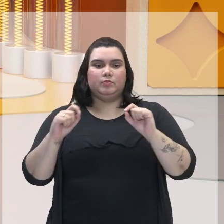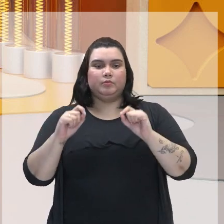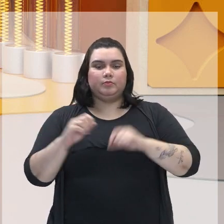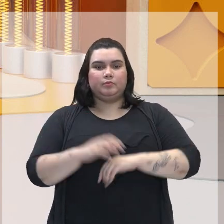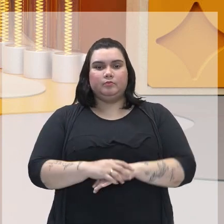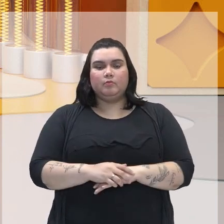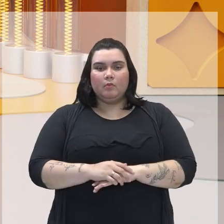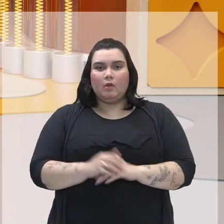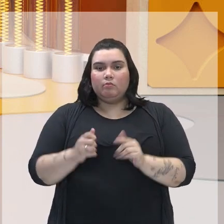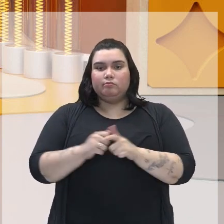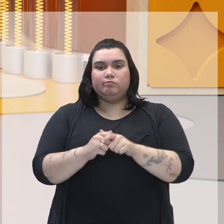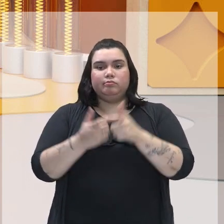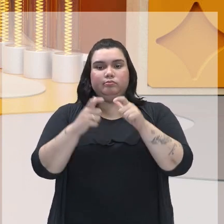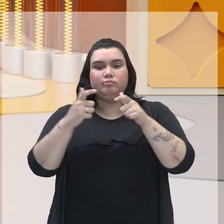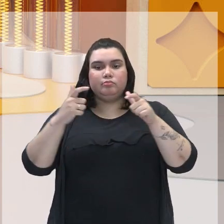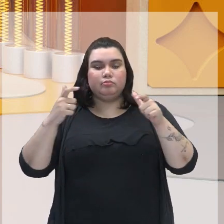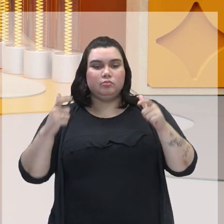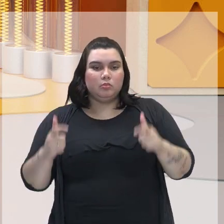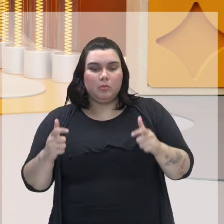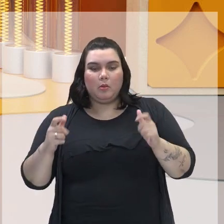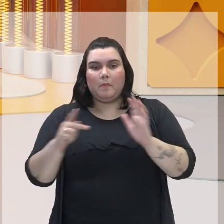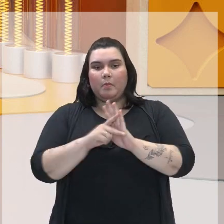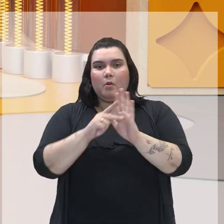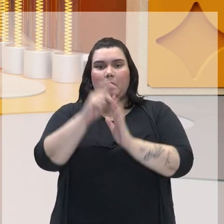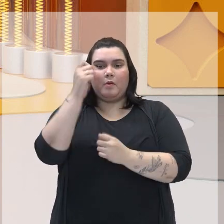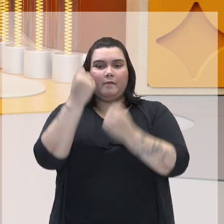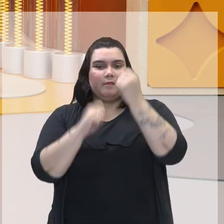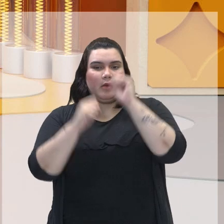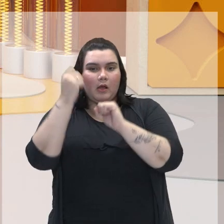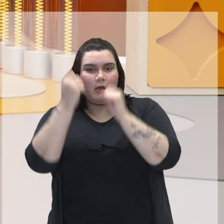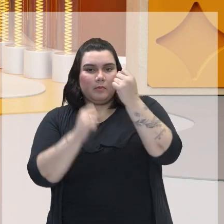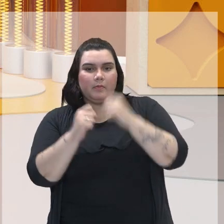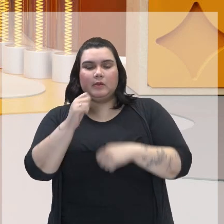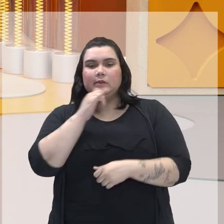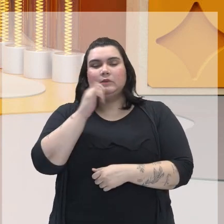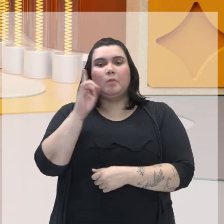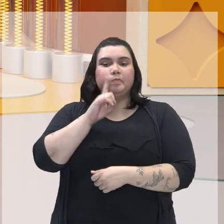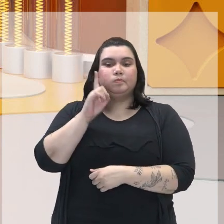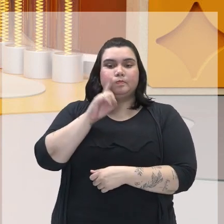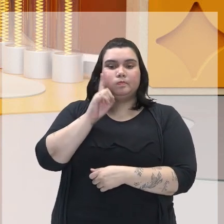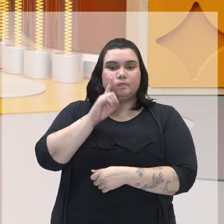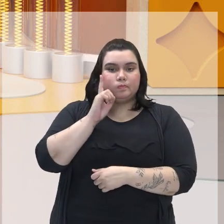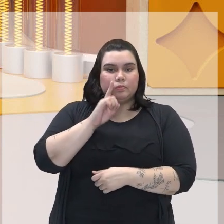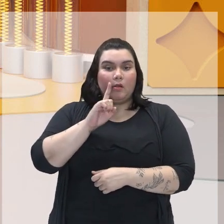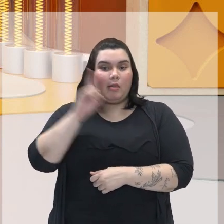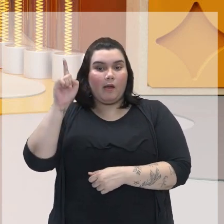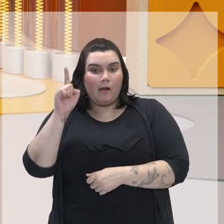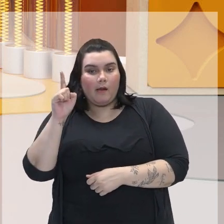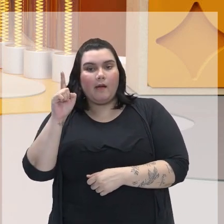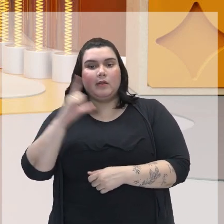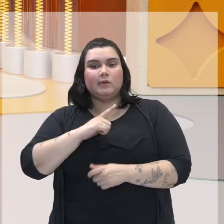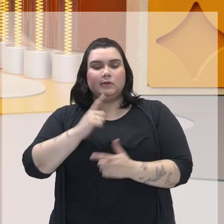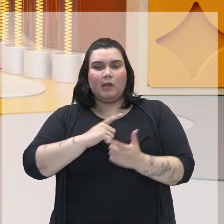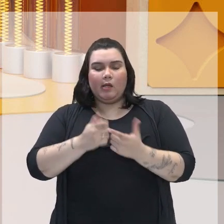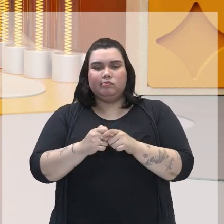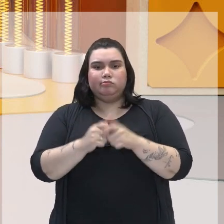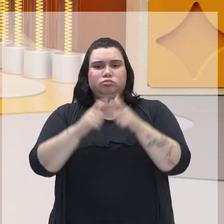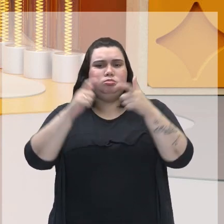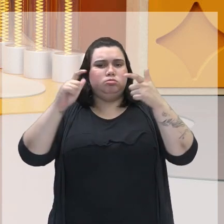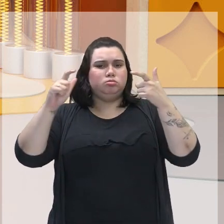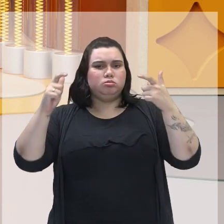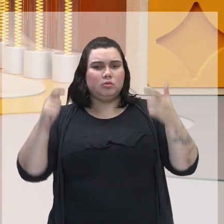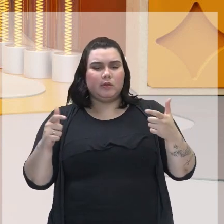exemplo aqui, ó, o crescimento da indústria automobilística, como por exemplo nos Estados Unidos, né, que estava crescendo com uma economia